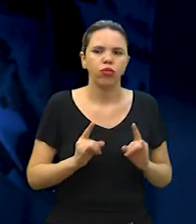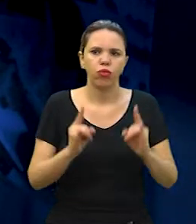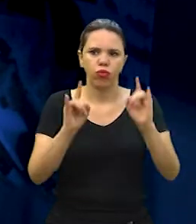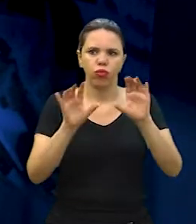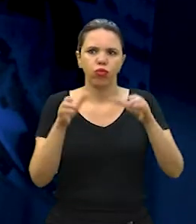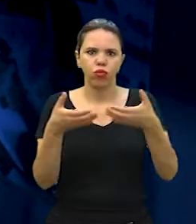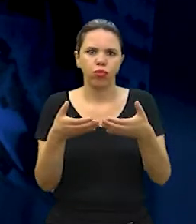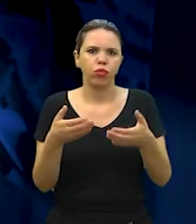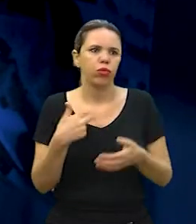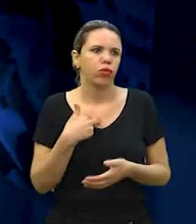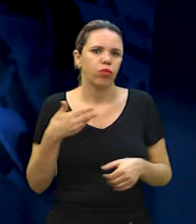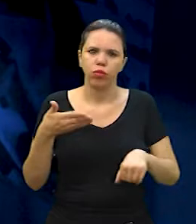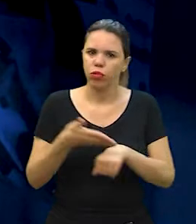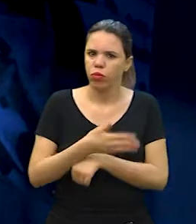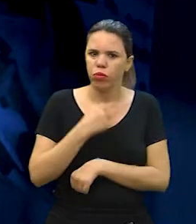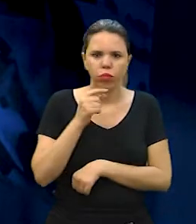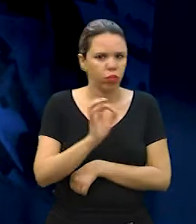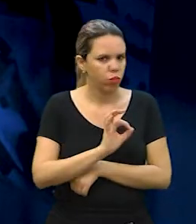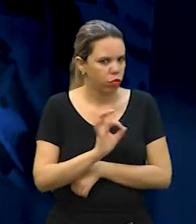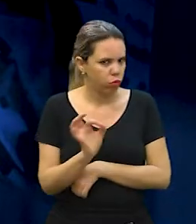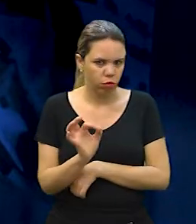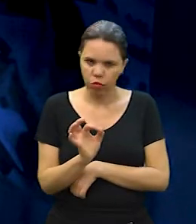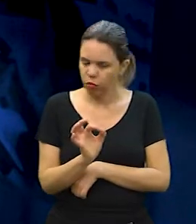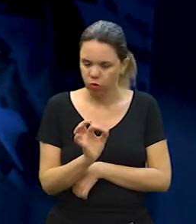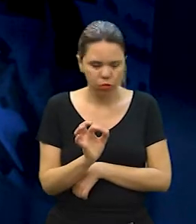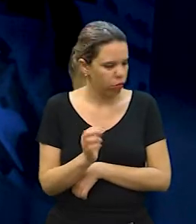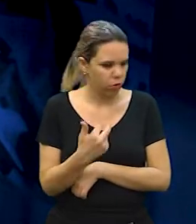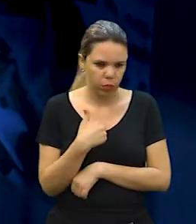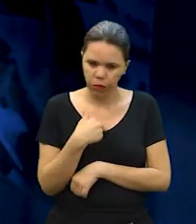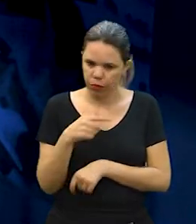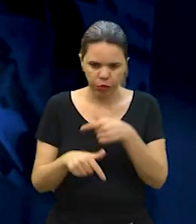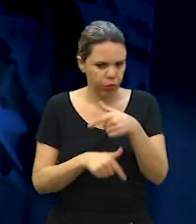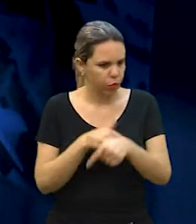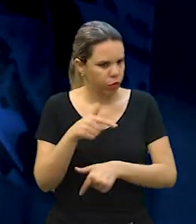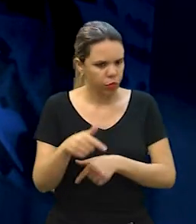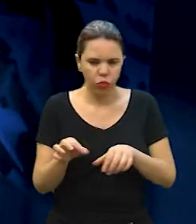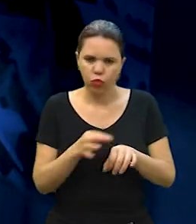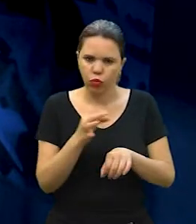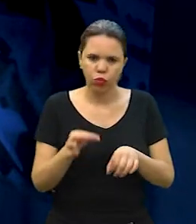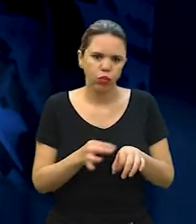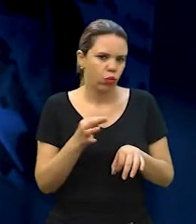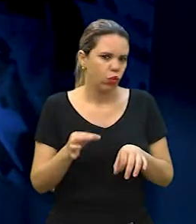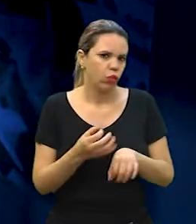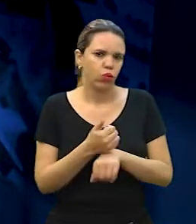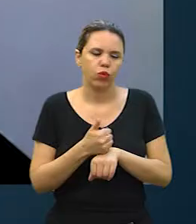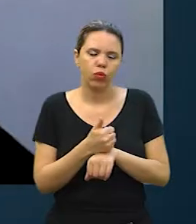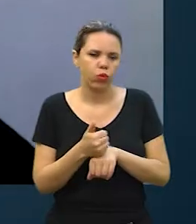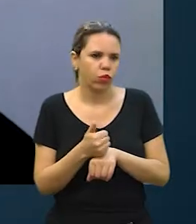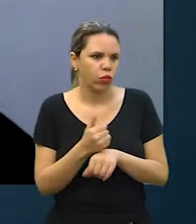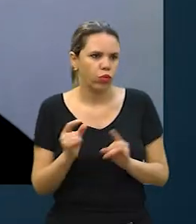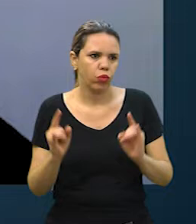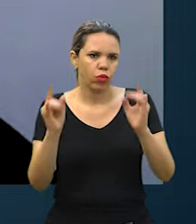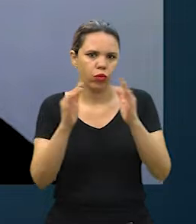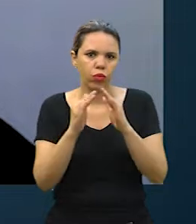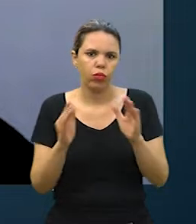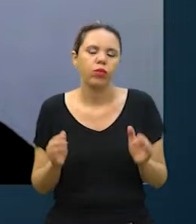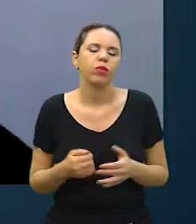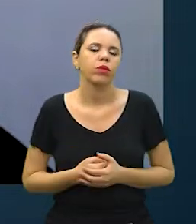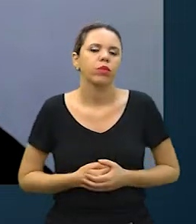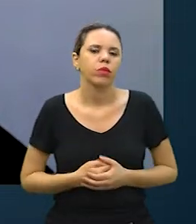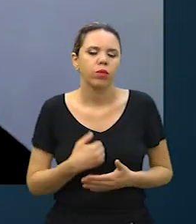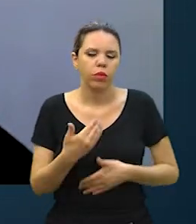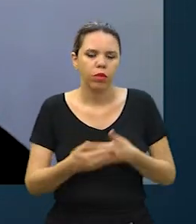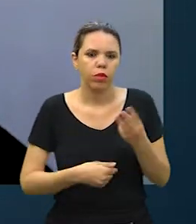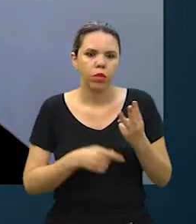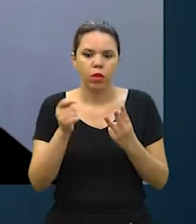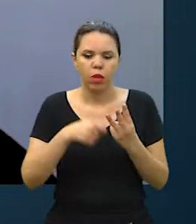condomínios suspenderam, não poderia entrar mais ninguém no condomínio, então a gente não poderia trabalhar com costureira no condomínio. E aí, quando deu,